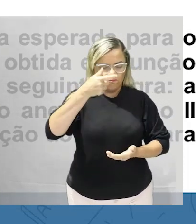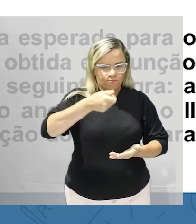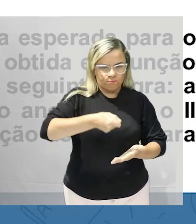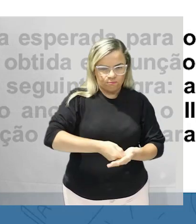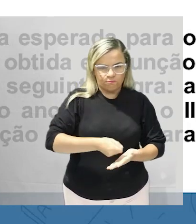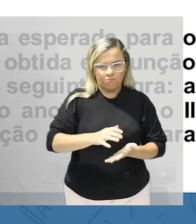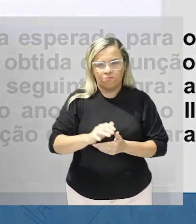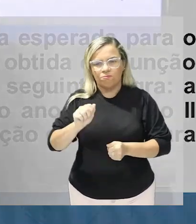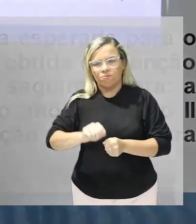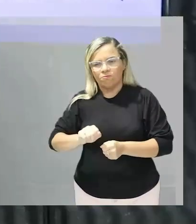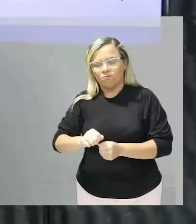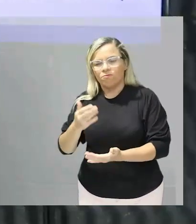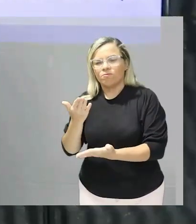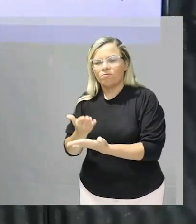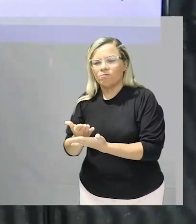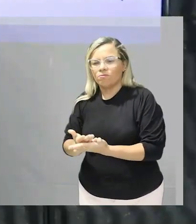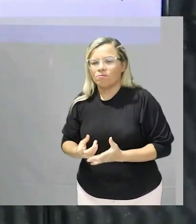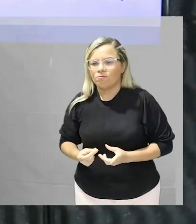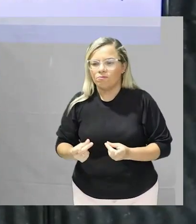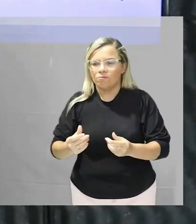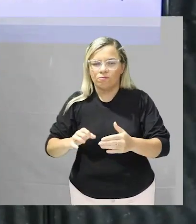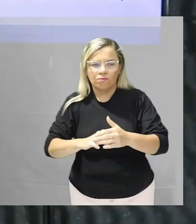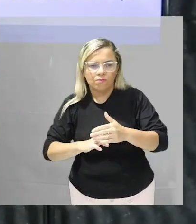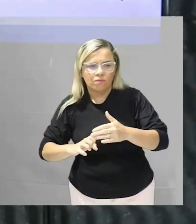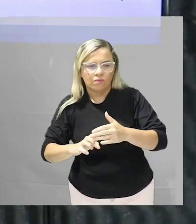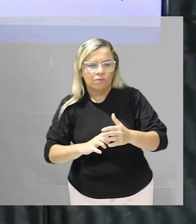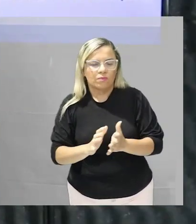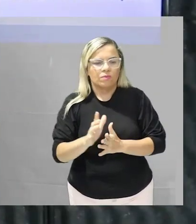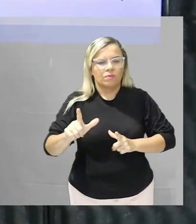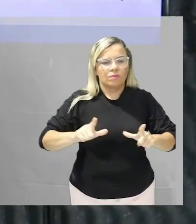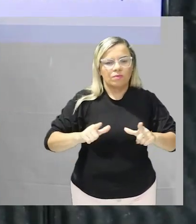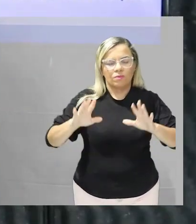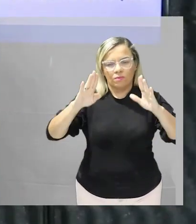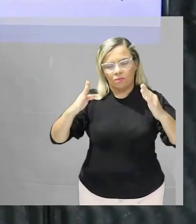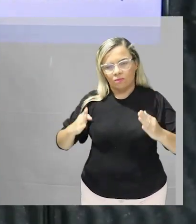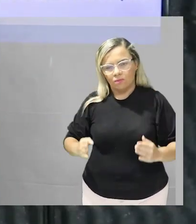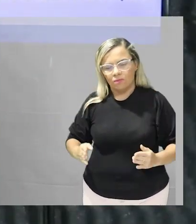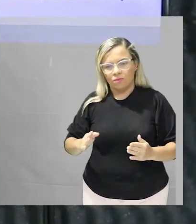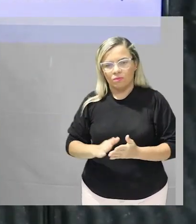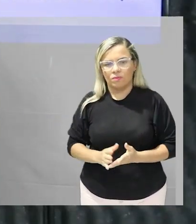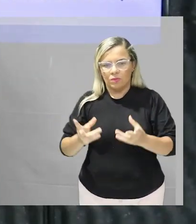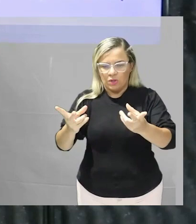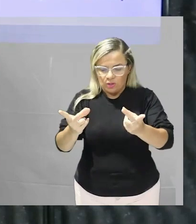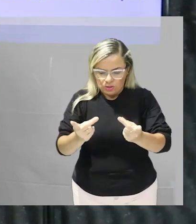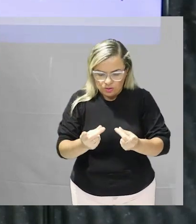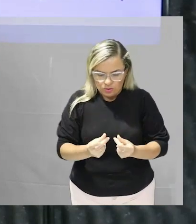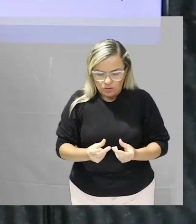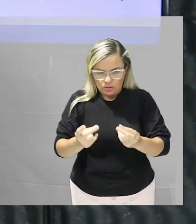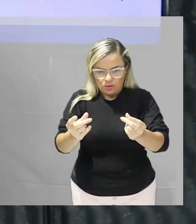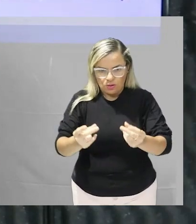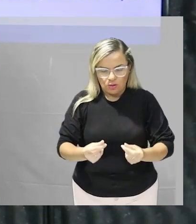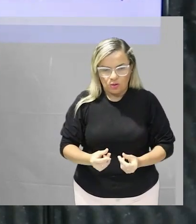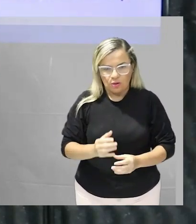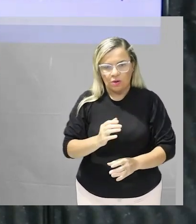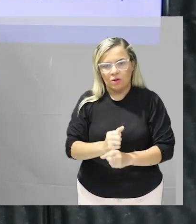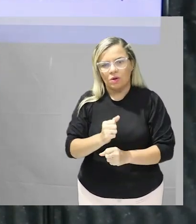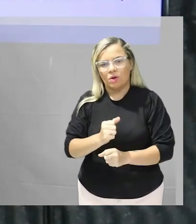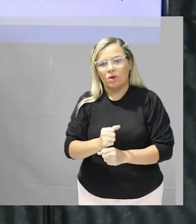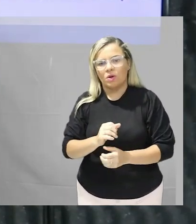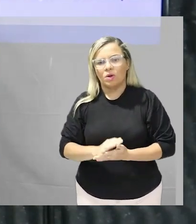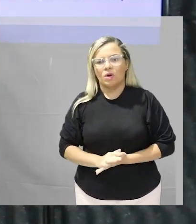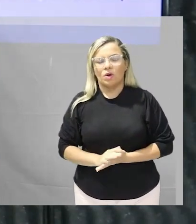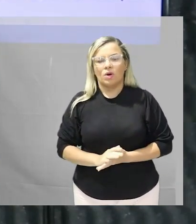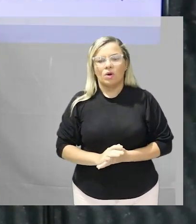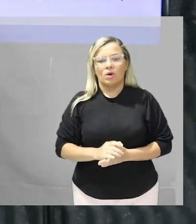um estudo financeiro da empresa onde trabalha analisando as receitas anuais dos três